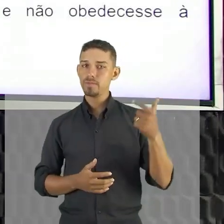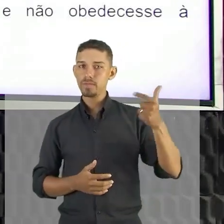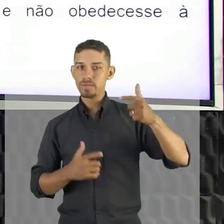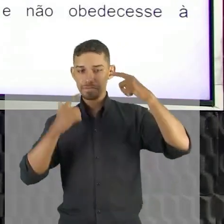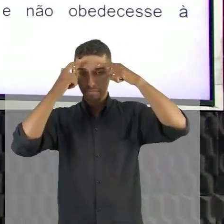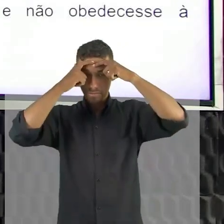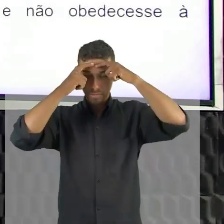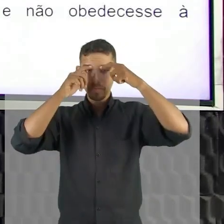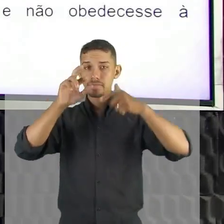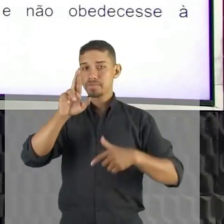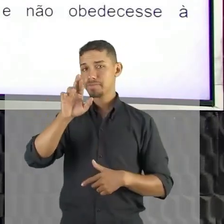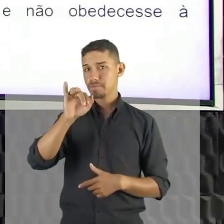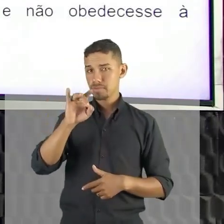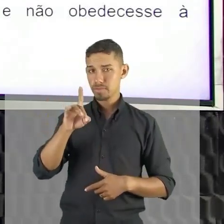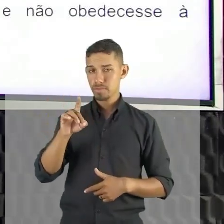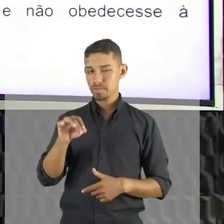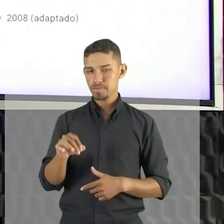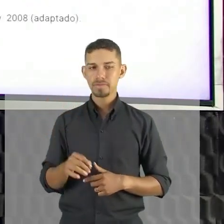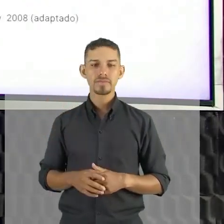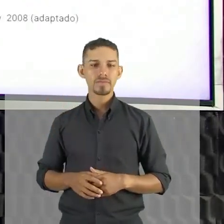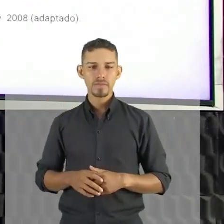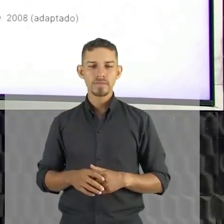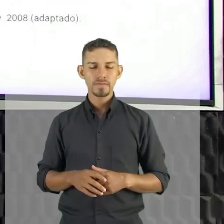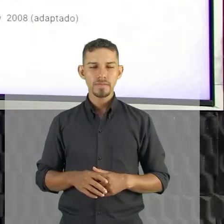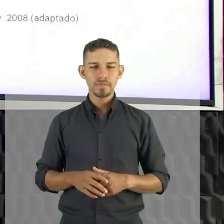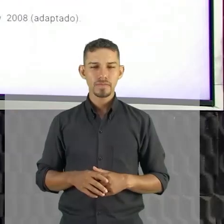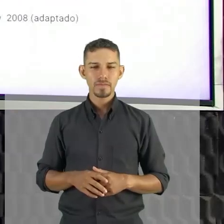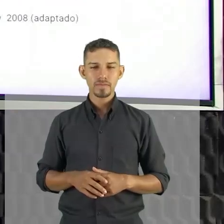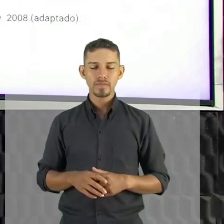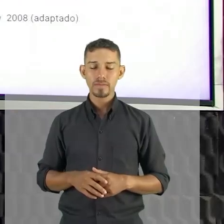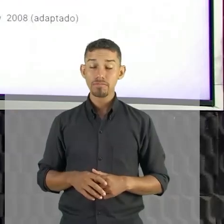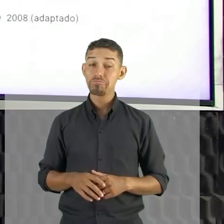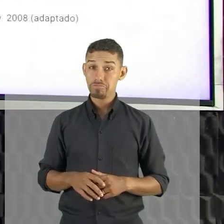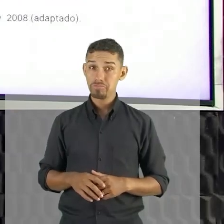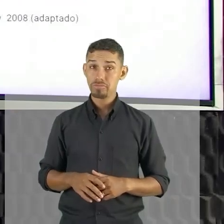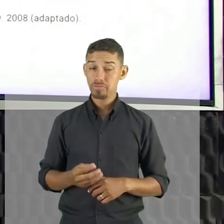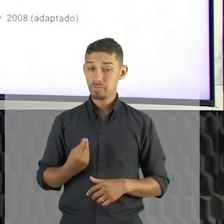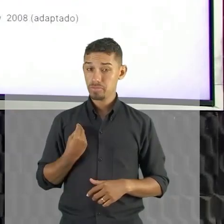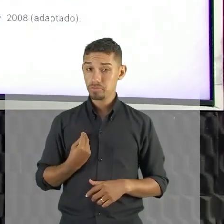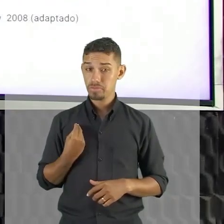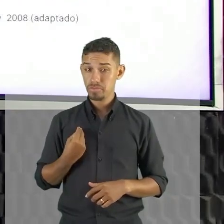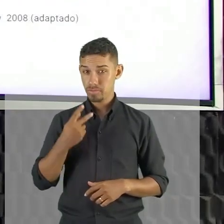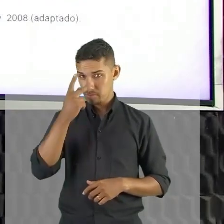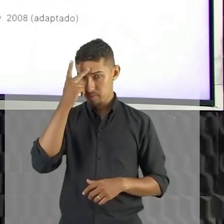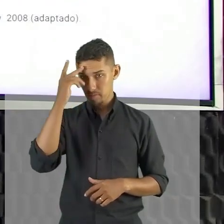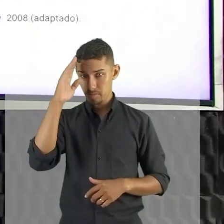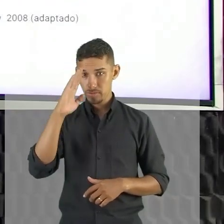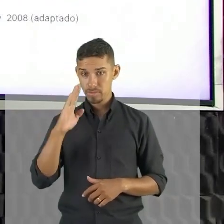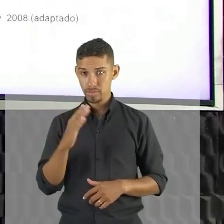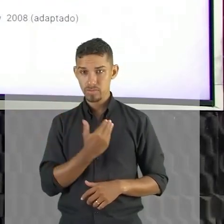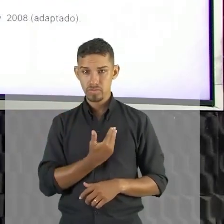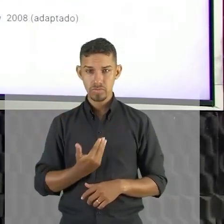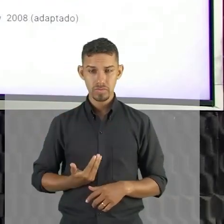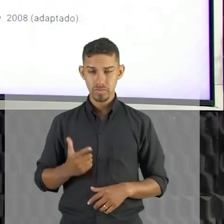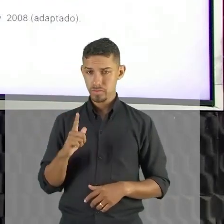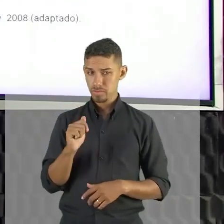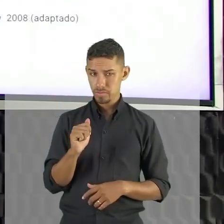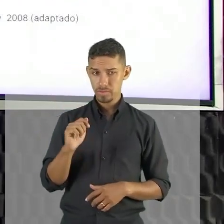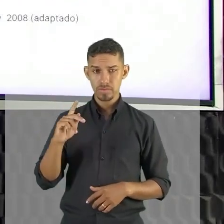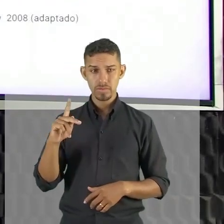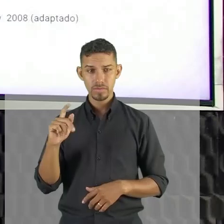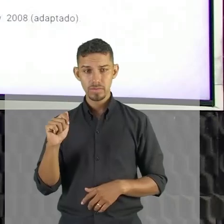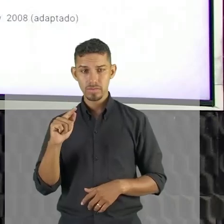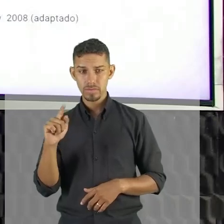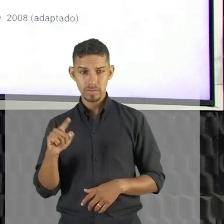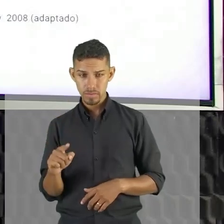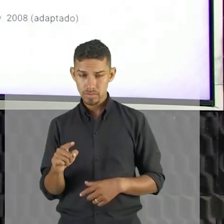reinado. Mas vamos então para a continuidade da questão. Para reagir à presença de brasileiros, o governo de La Paz